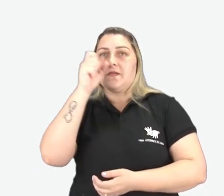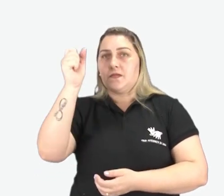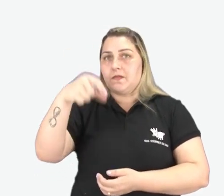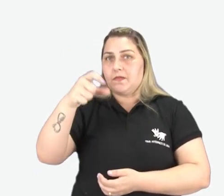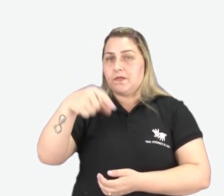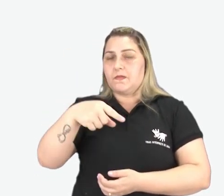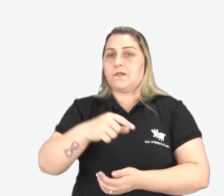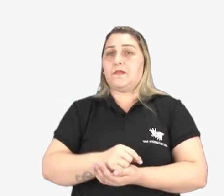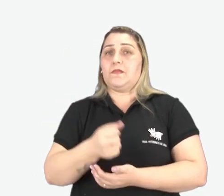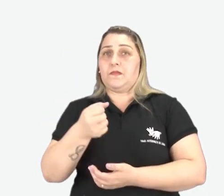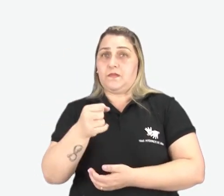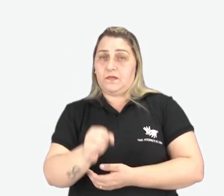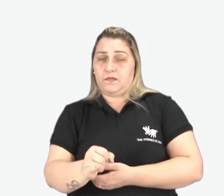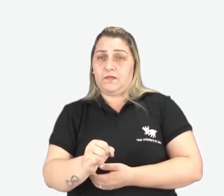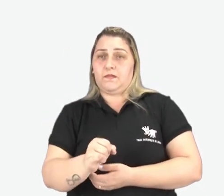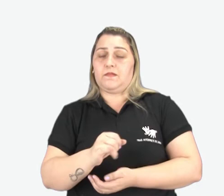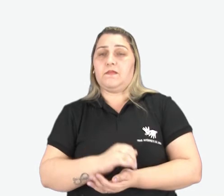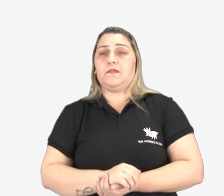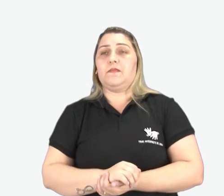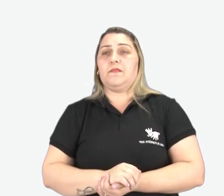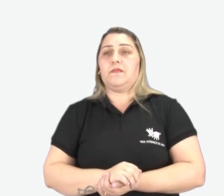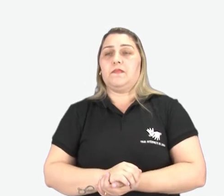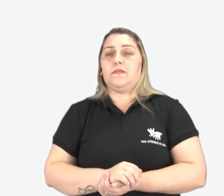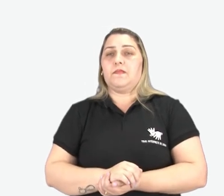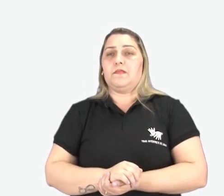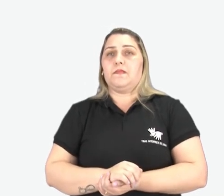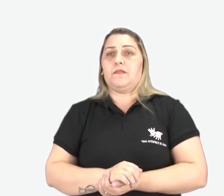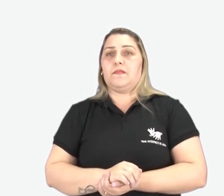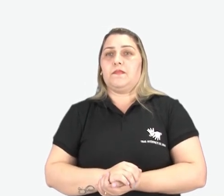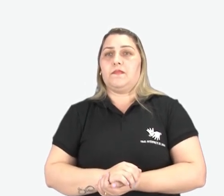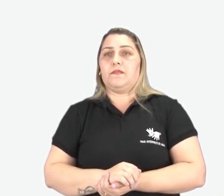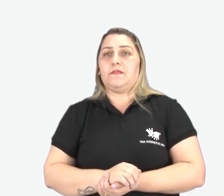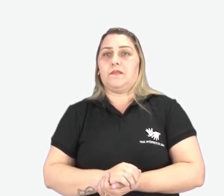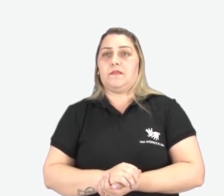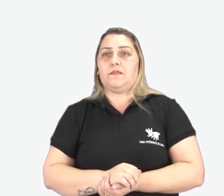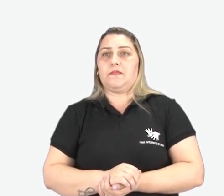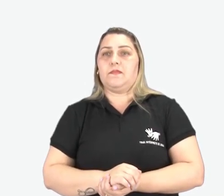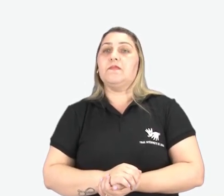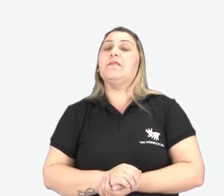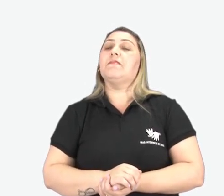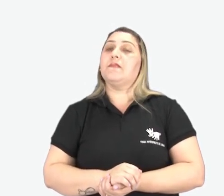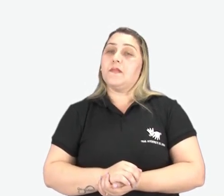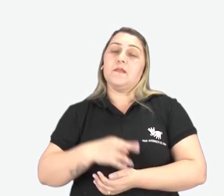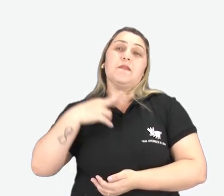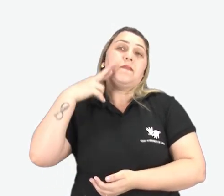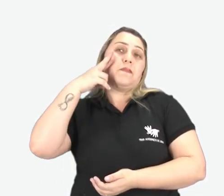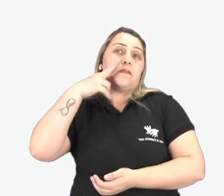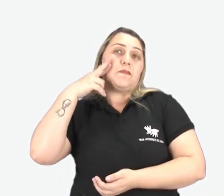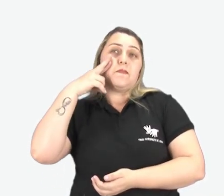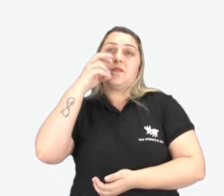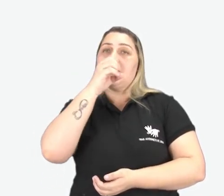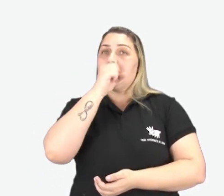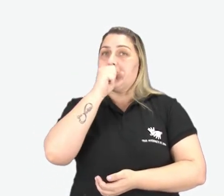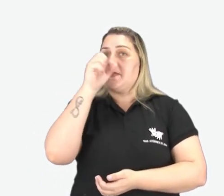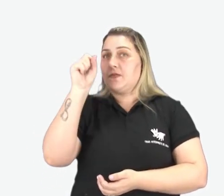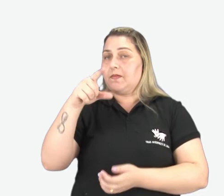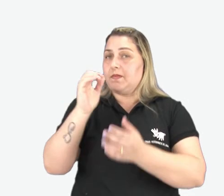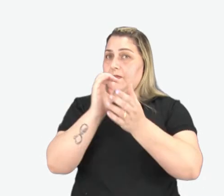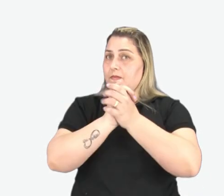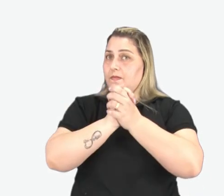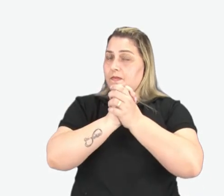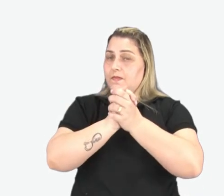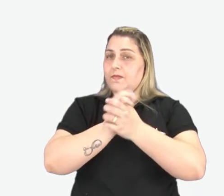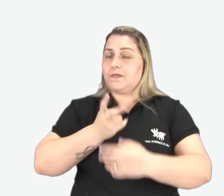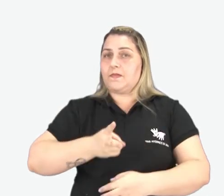azul e se você disse que é pink e laranja azul você acertou parabéns